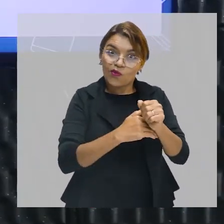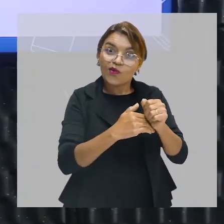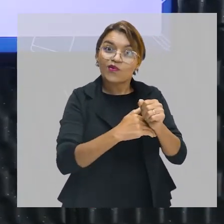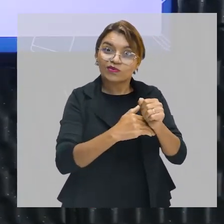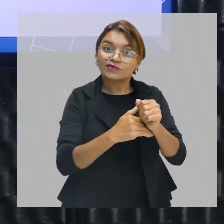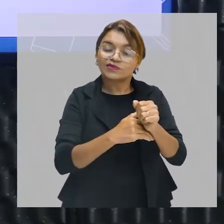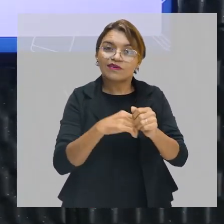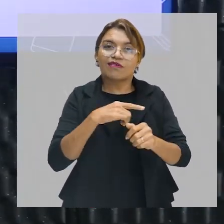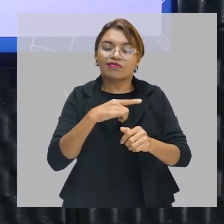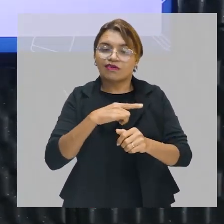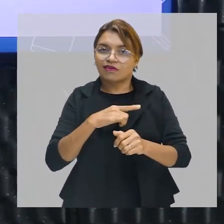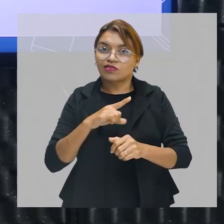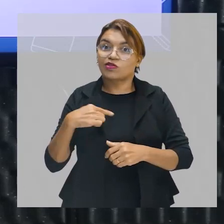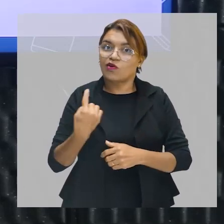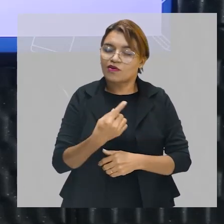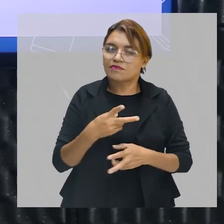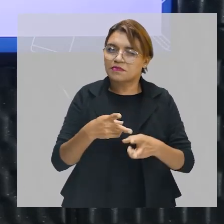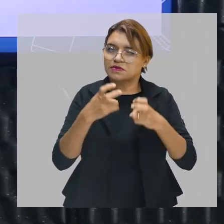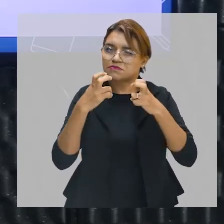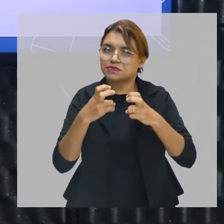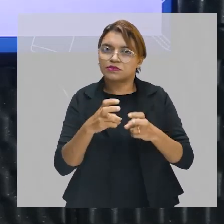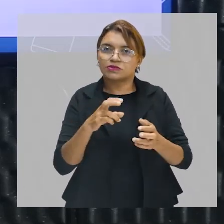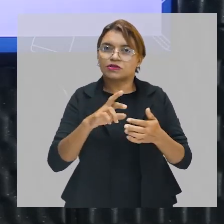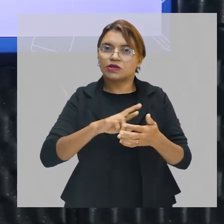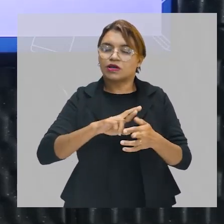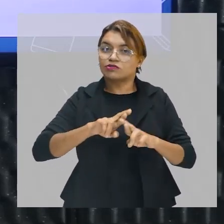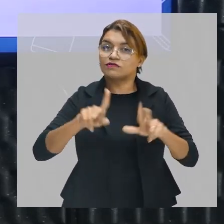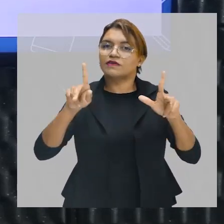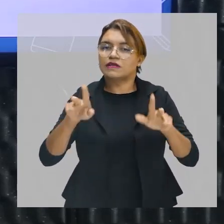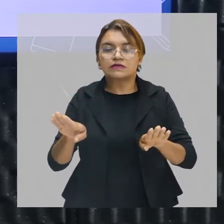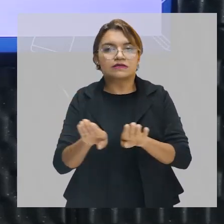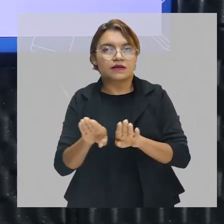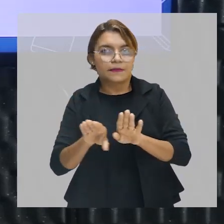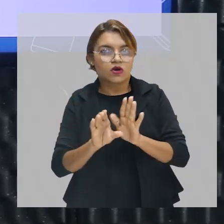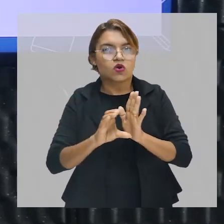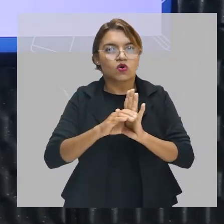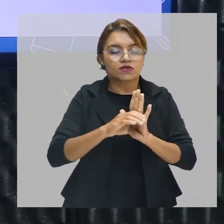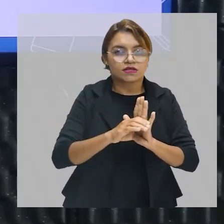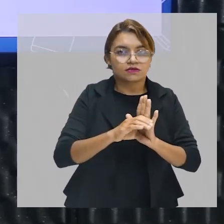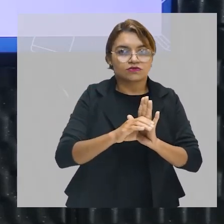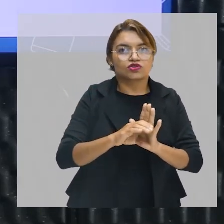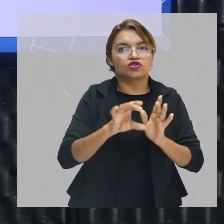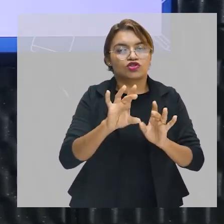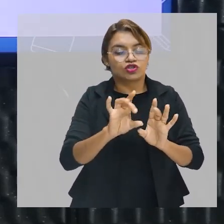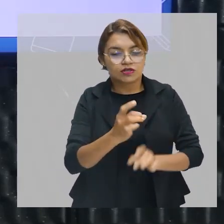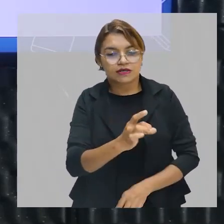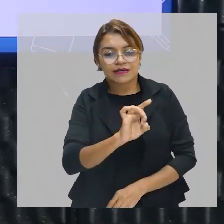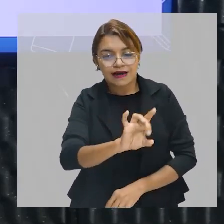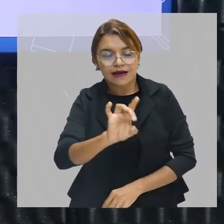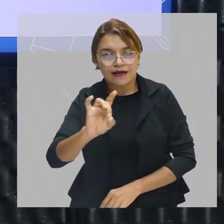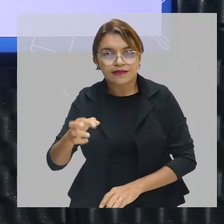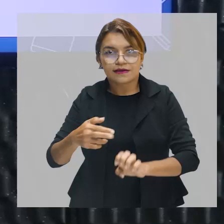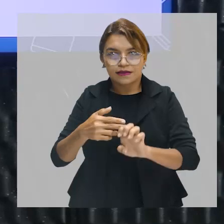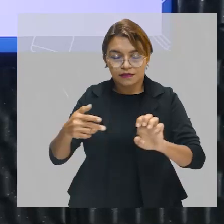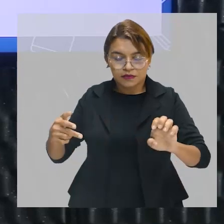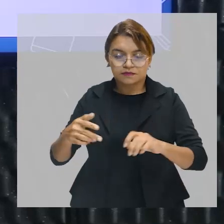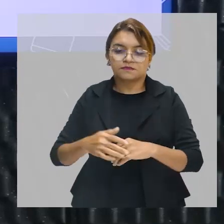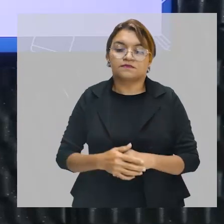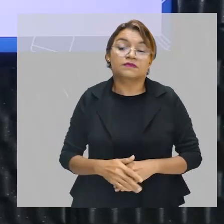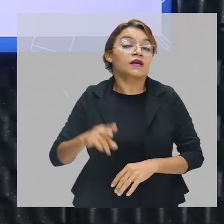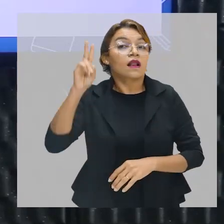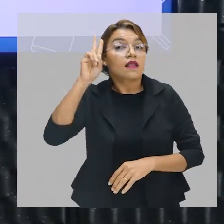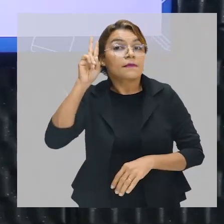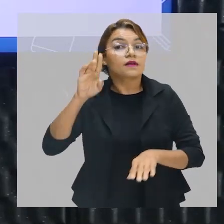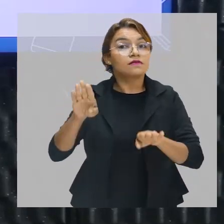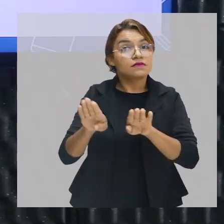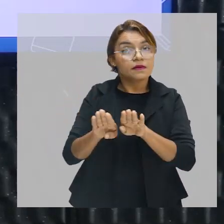ver a diferença entre cada um e o conceito de cada um desses elementos. Lembrando também que nós temos